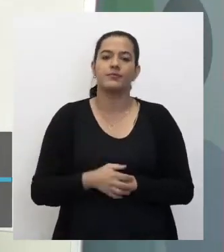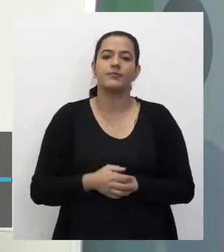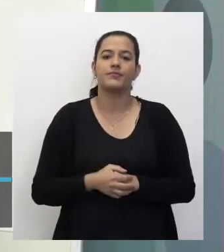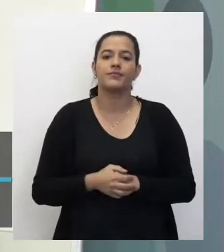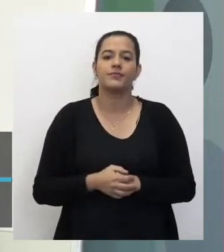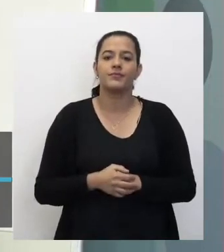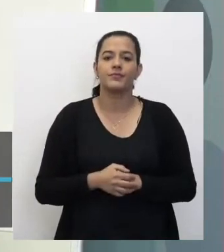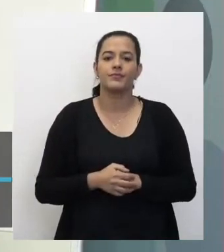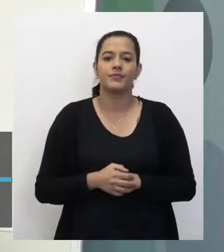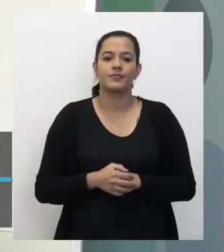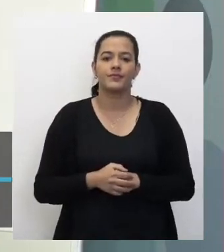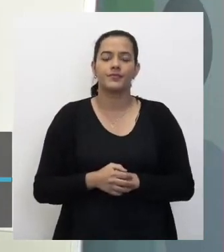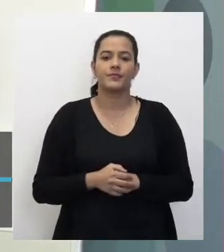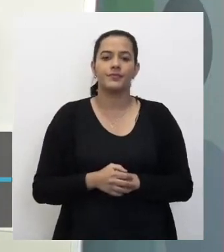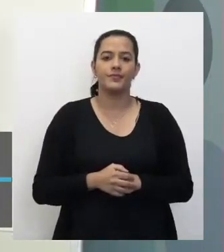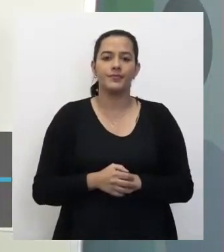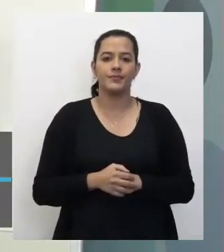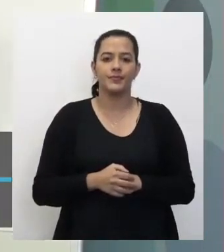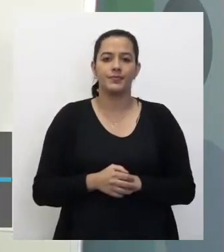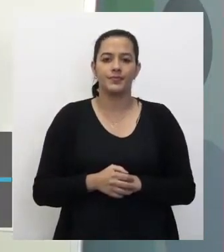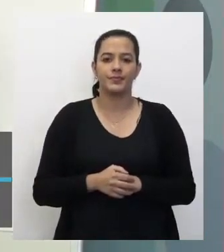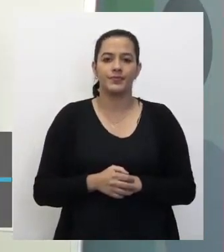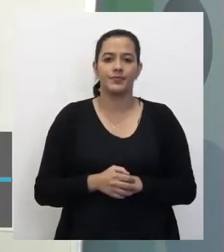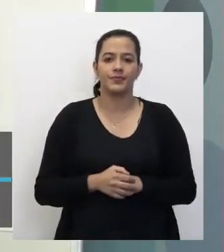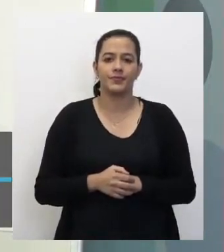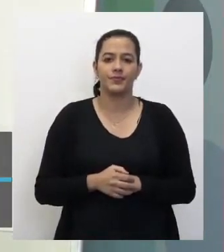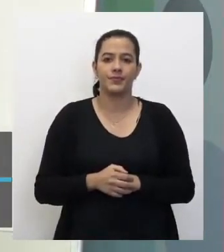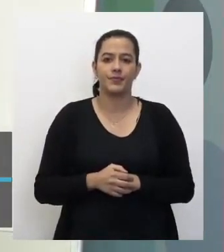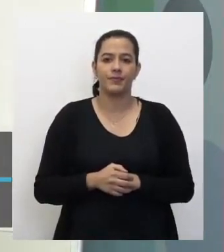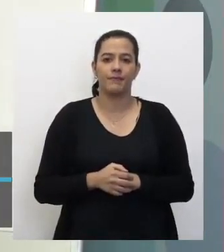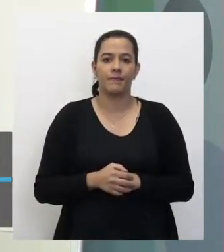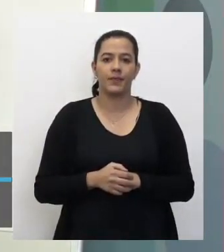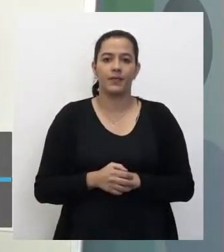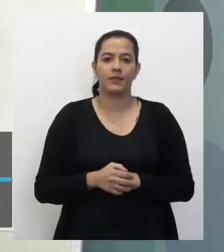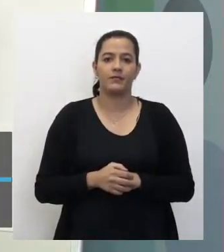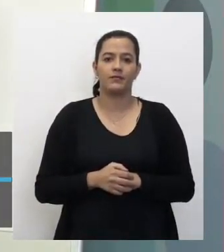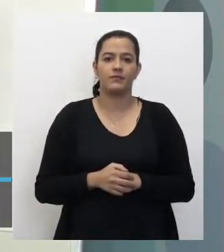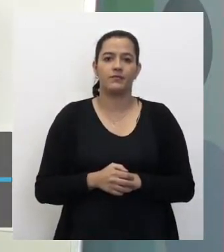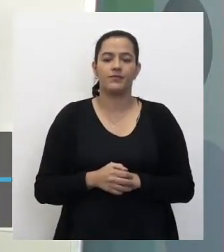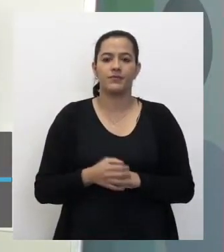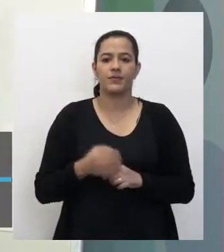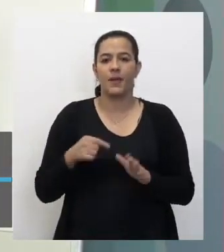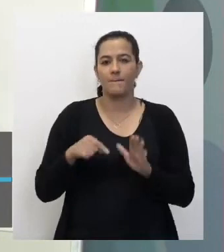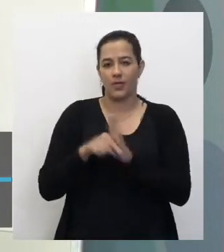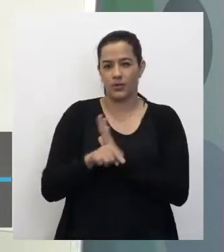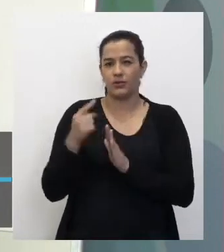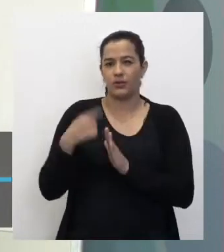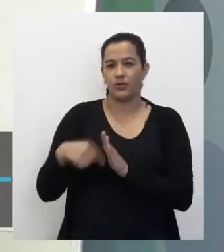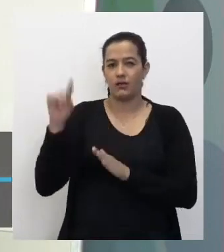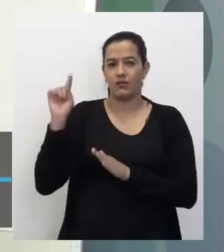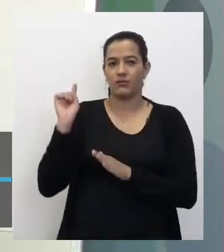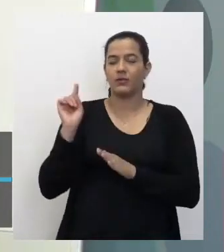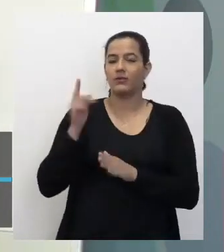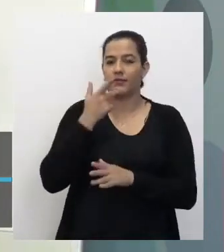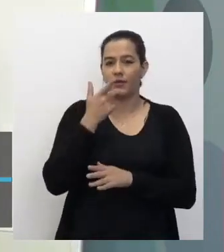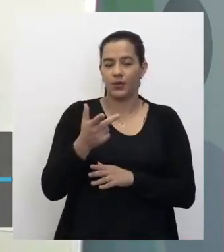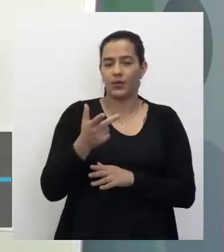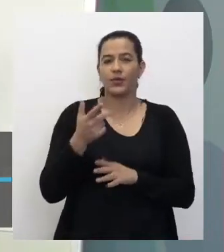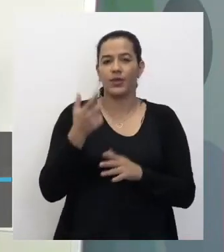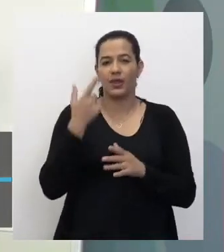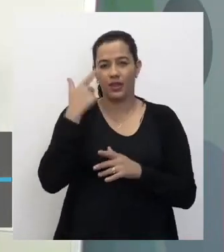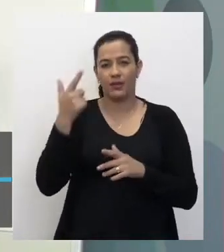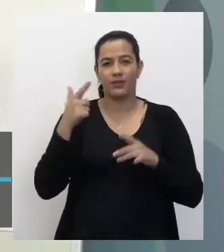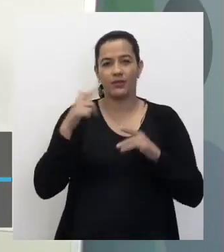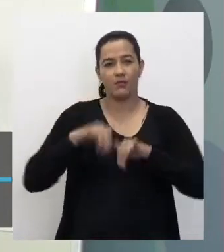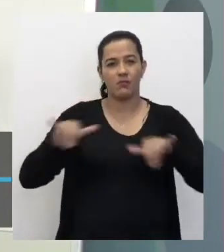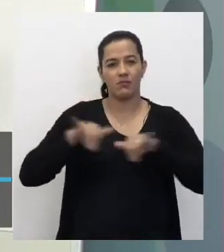the man's joy is cleaning when using the product. Isso ela colocou como resposta da nossa pergunta, a aula passada, sobre a propaganda que foi mostrada lá.